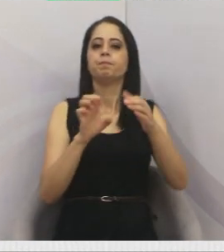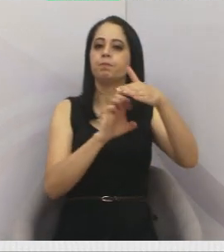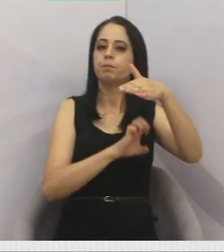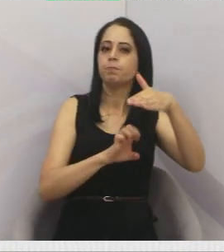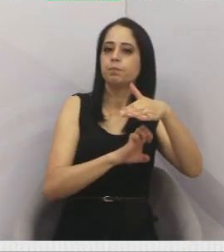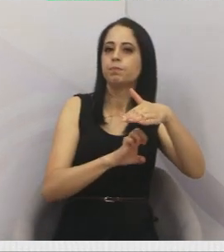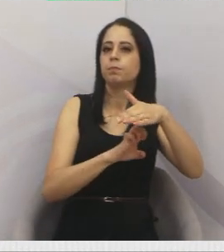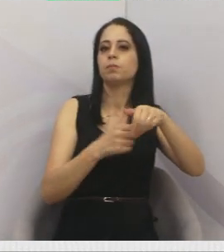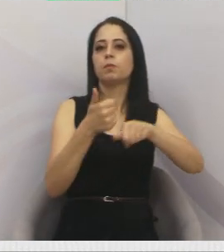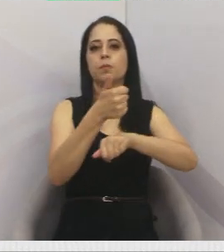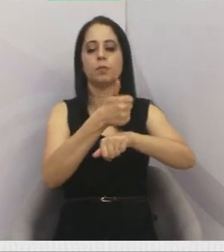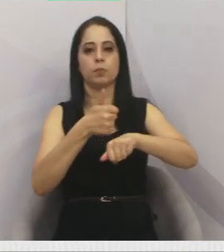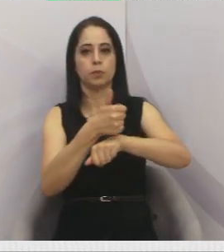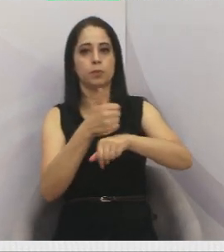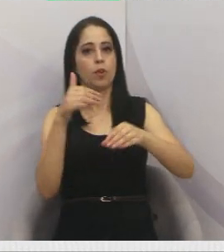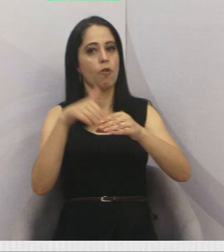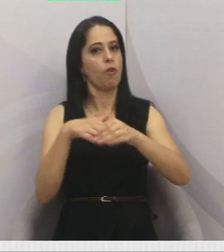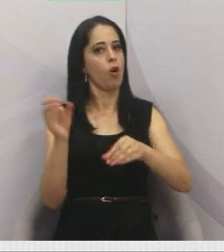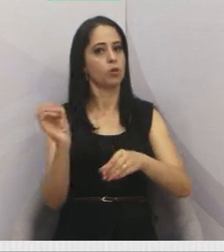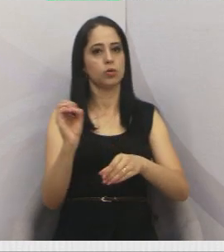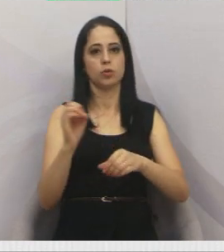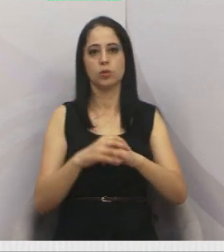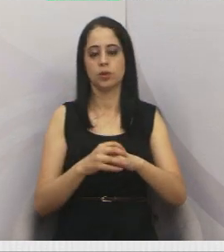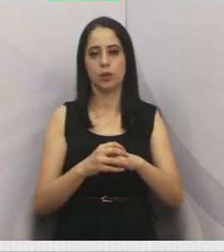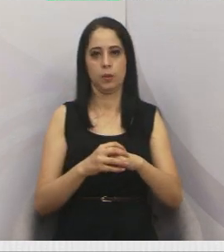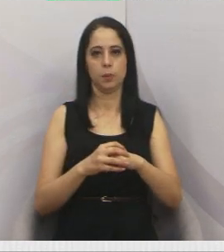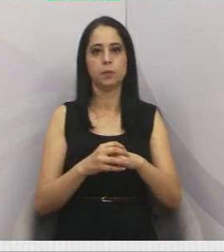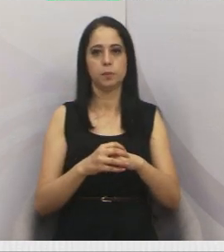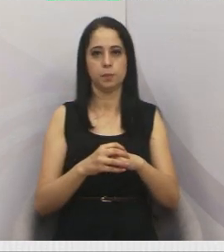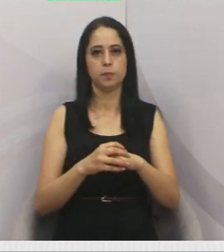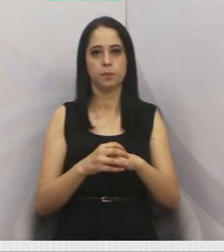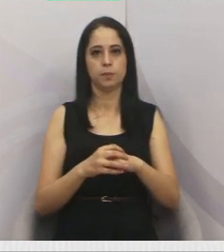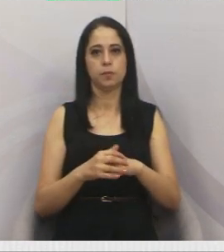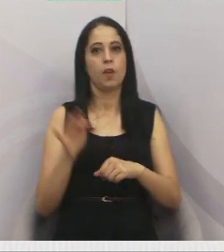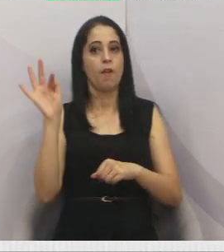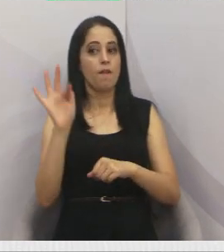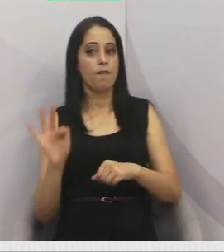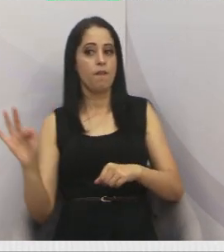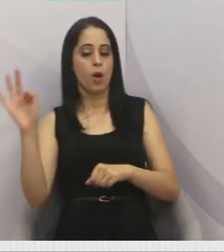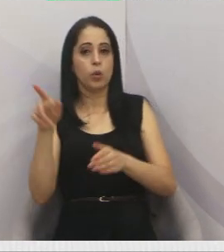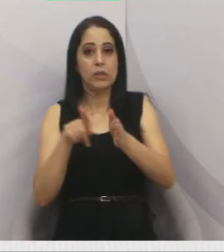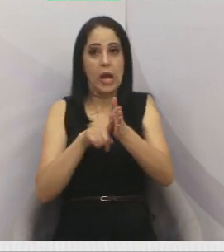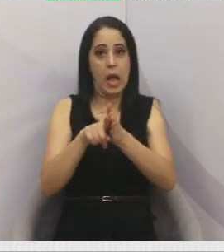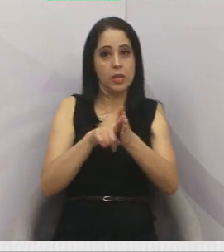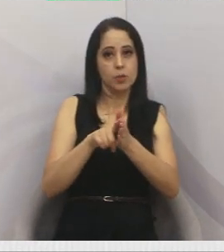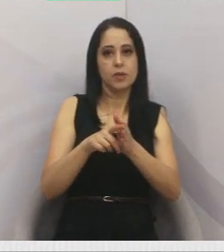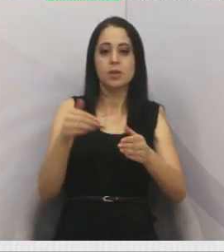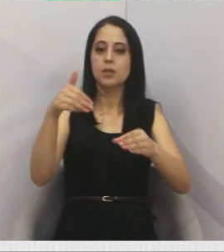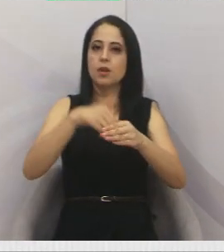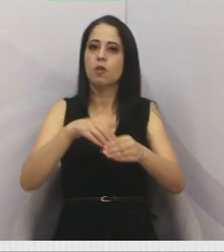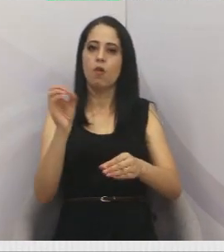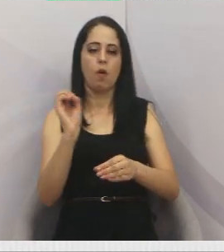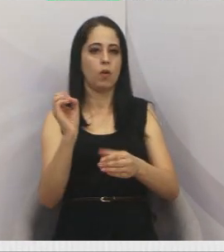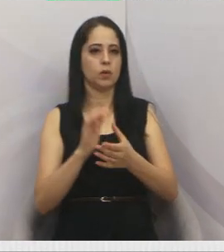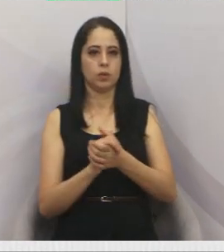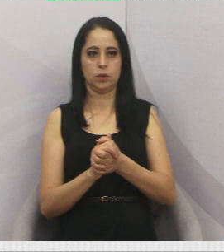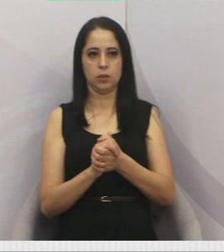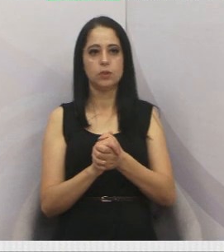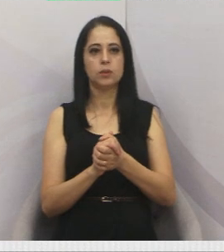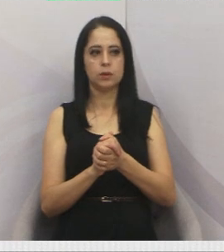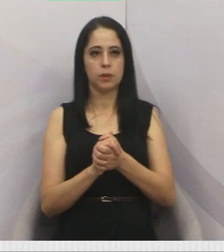e ou Entidades Profissionais. Voto em branco. Segmento Entidades Acadêmicas e de Pesquisa. Voto em branco.